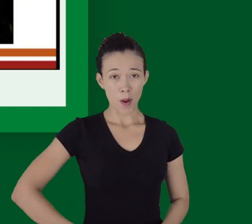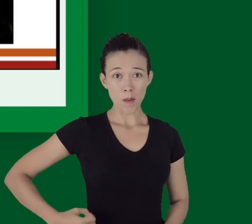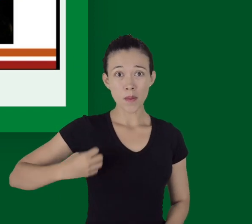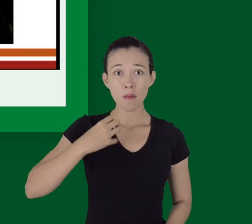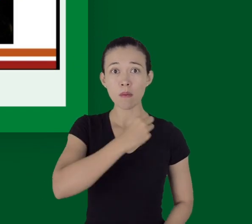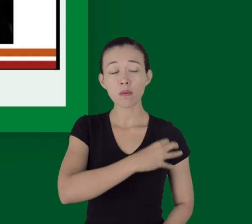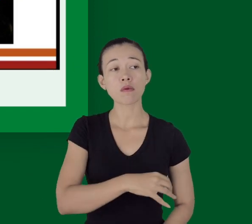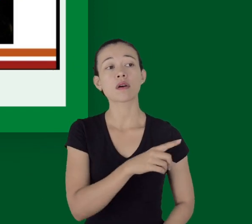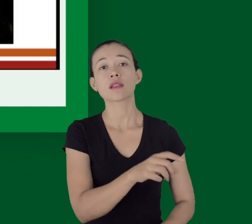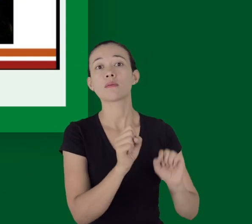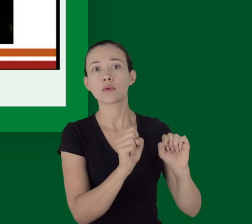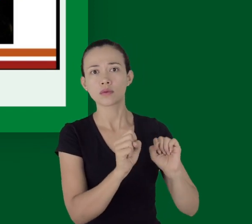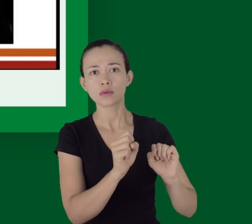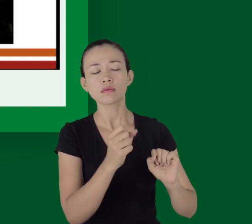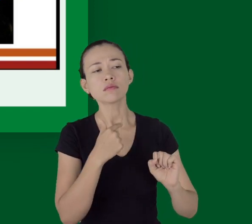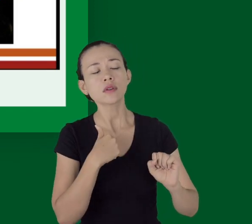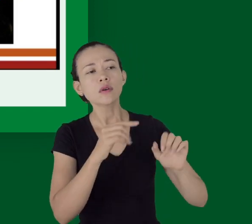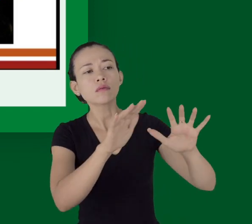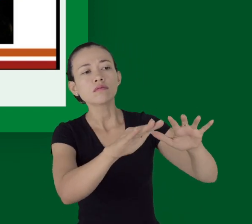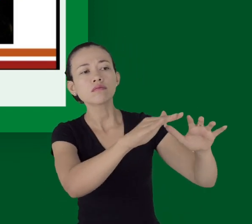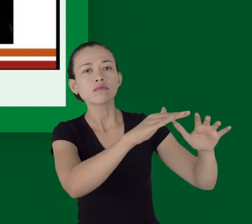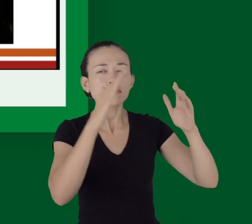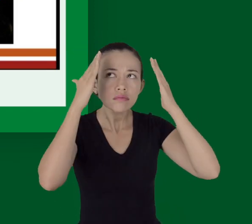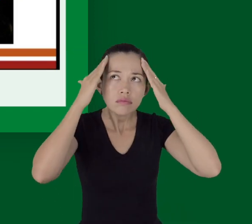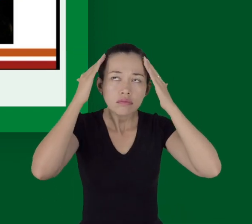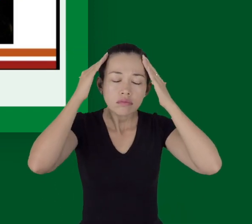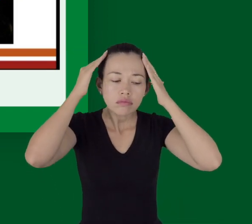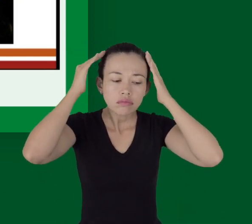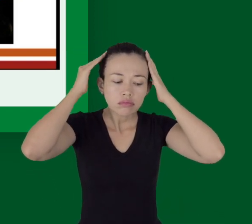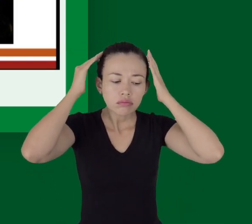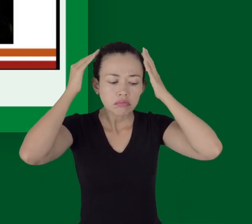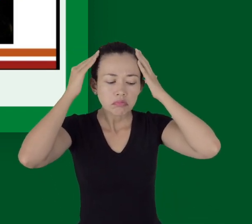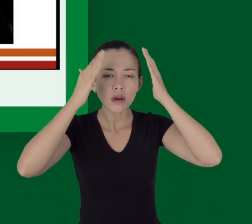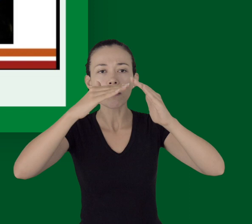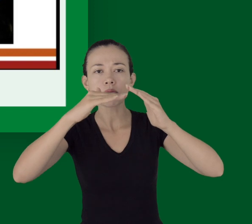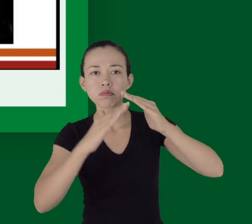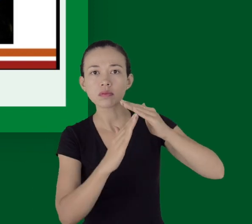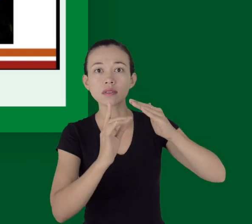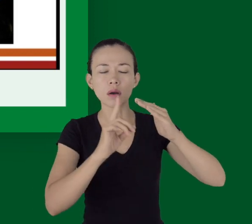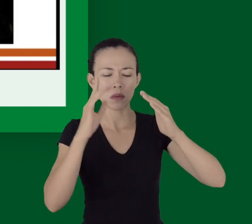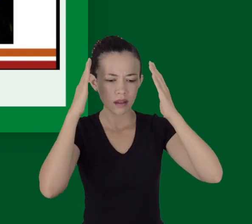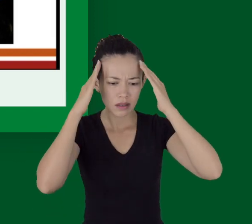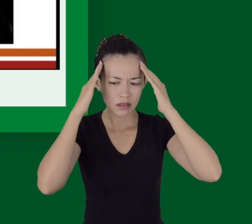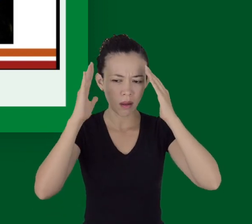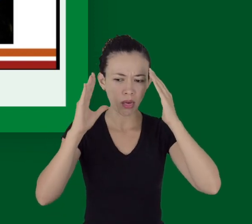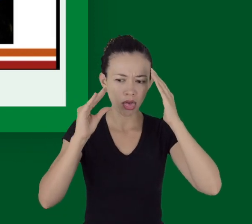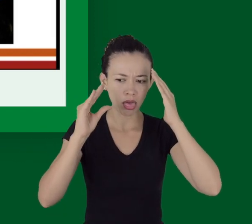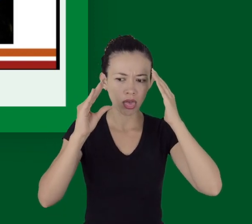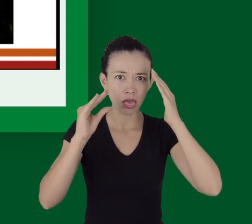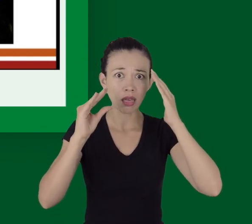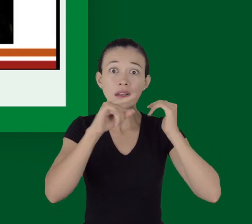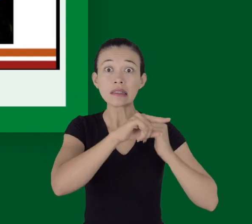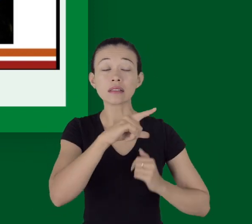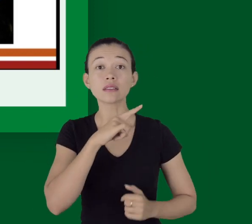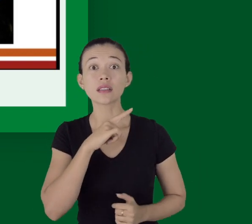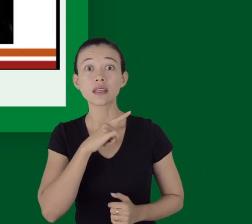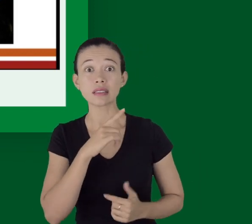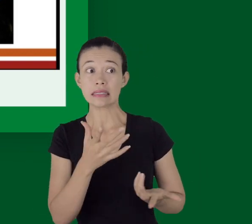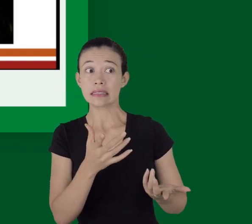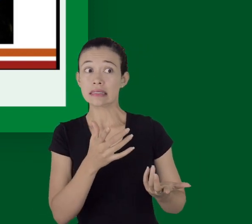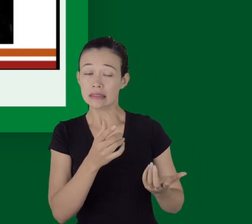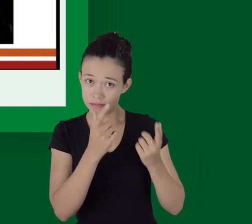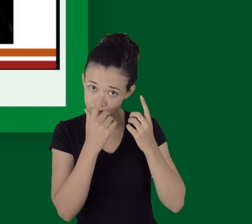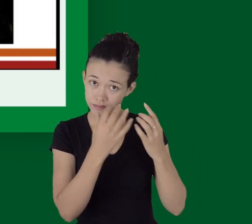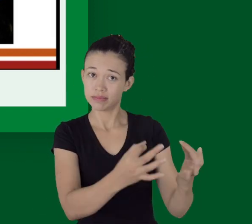processos de choque. O paciente pode chocar. Então, no momento que eu parto a cabeça do paciente, às vezes eu não vejo o fundamento, mas eu vejo a cabeça